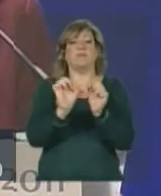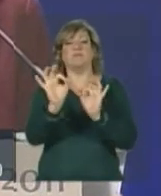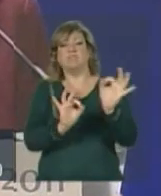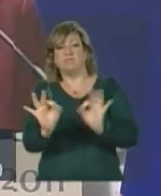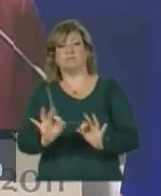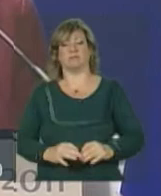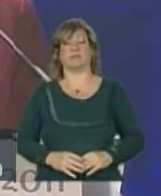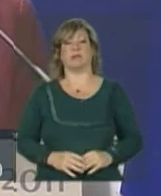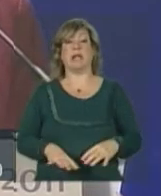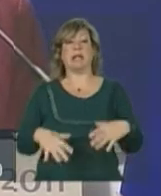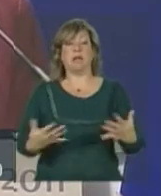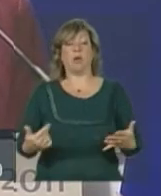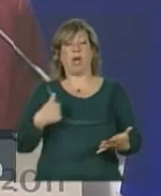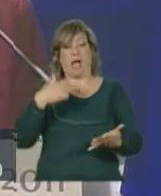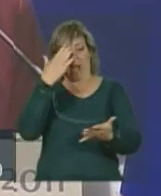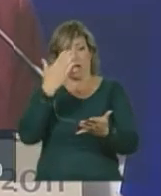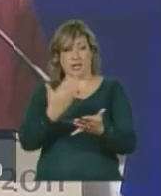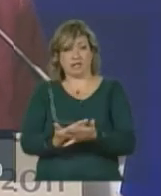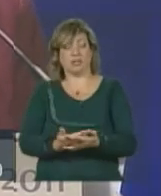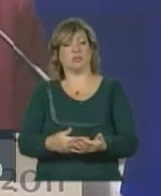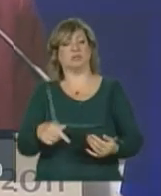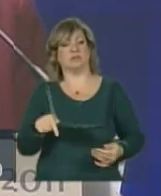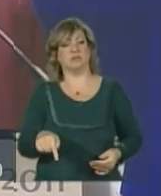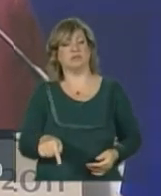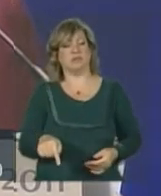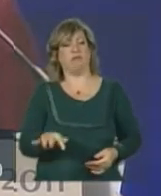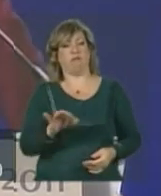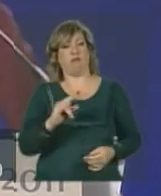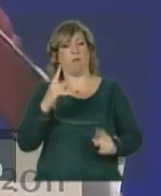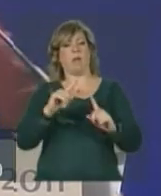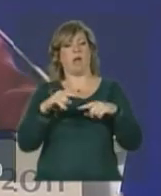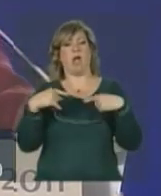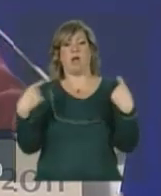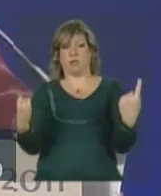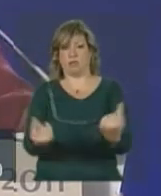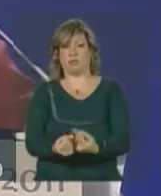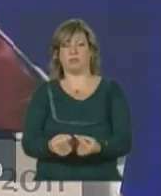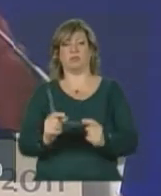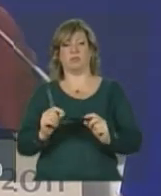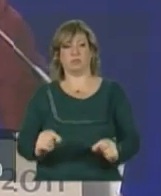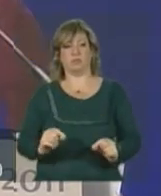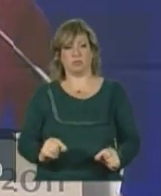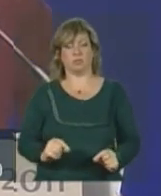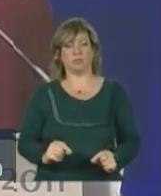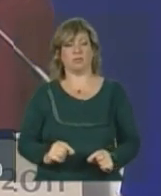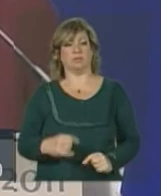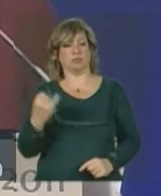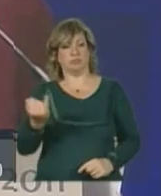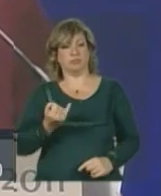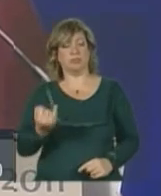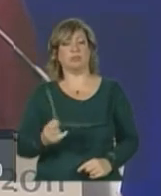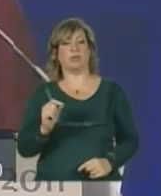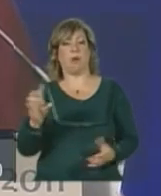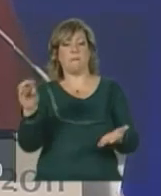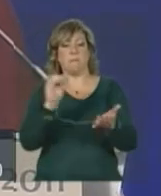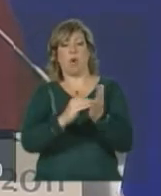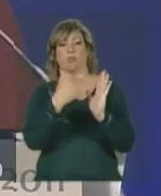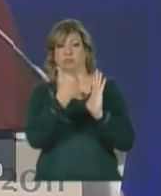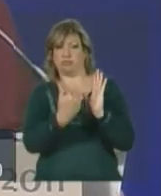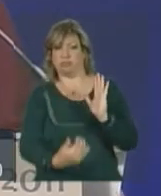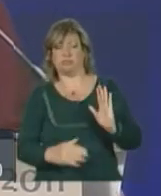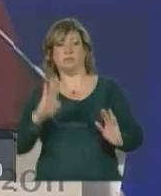Eu acredito que foi uma reunião que teve o mérito de colocar na ordem do